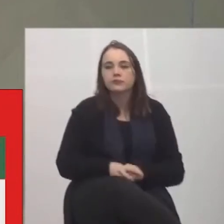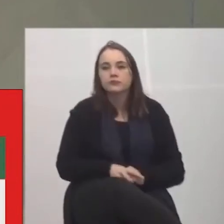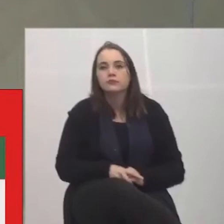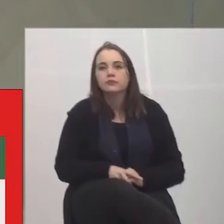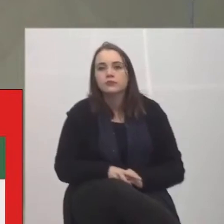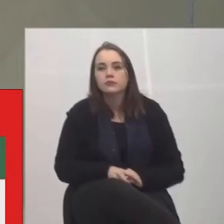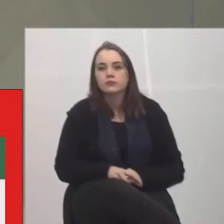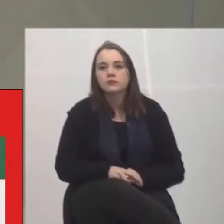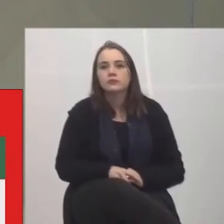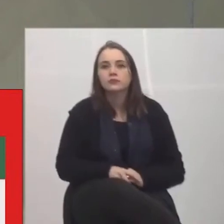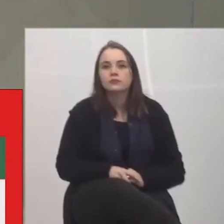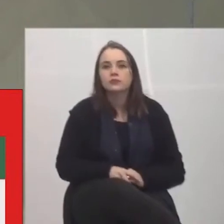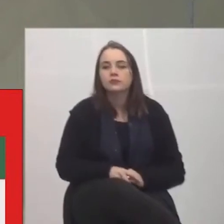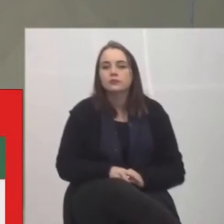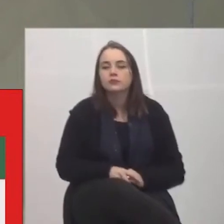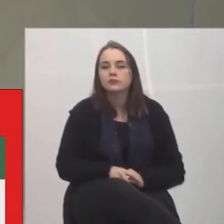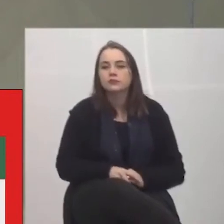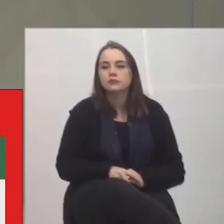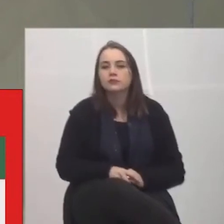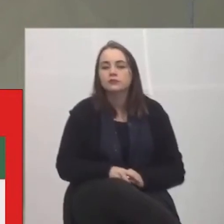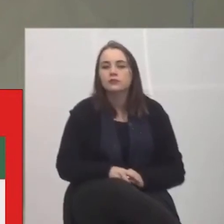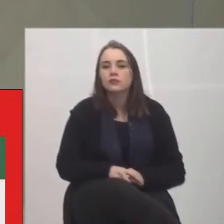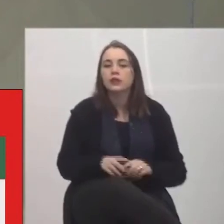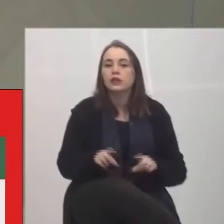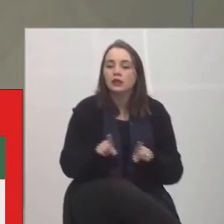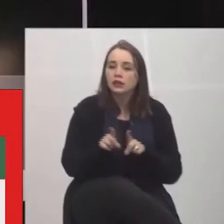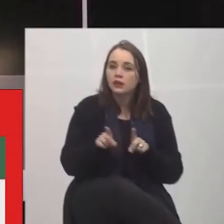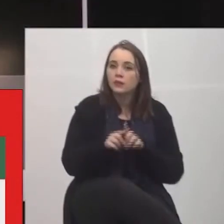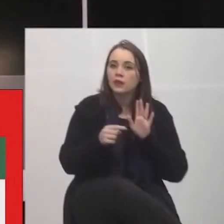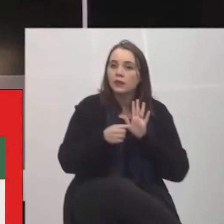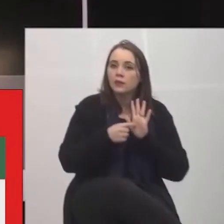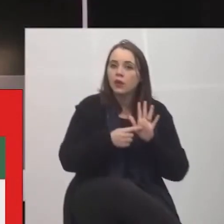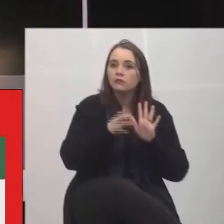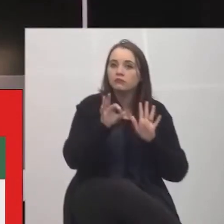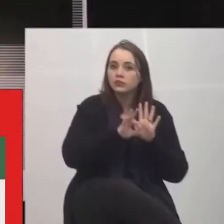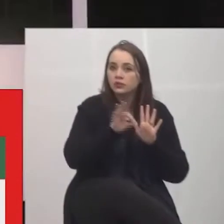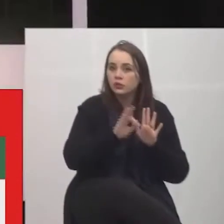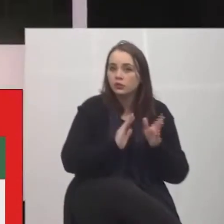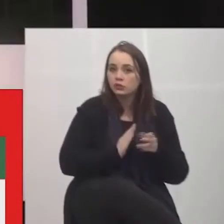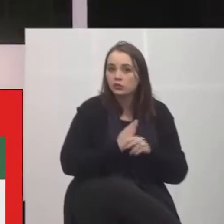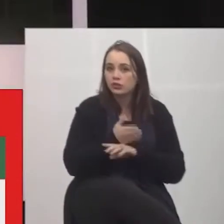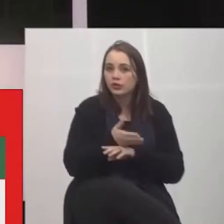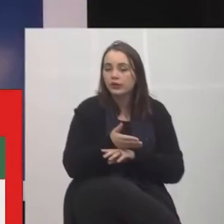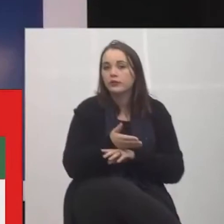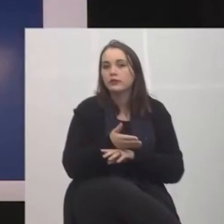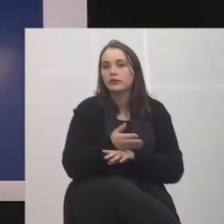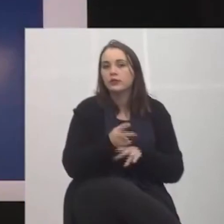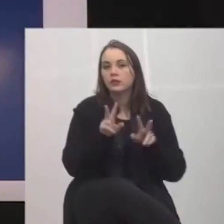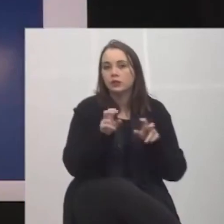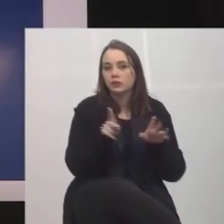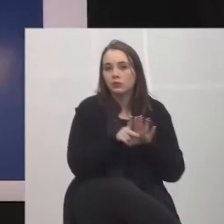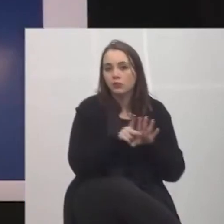E aqui um painel de indicadores, assim que a gente entra, né, nos recursos destinados à Covid.